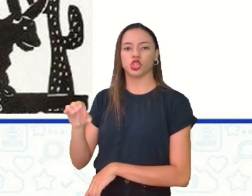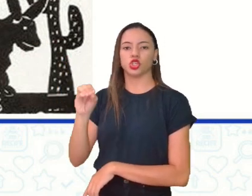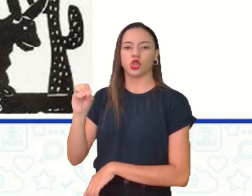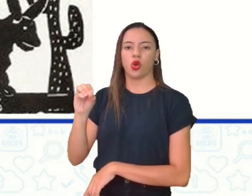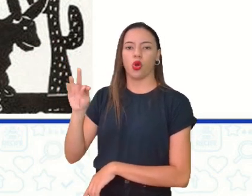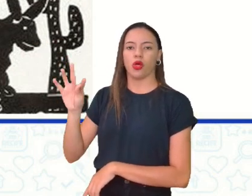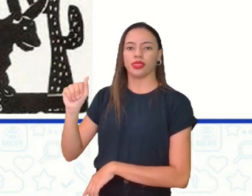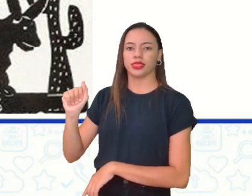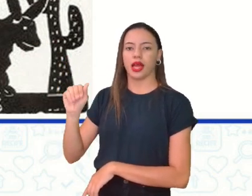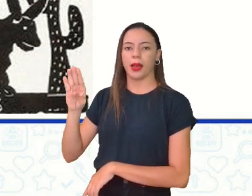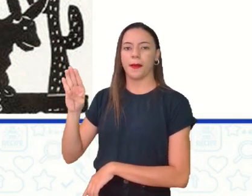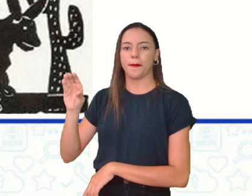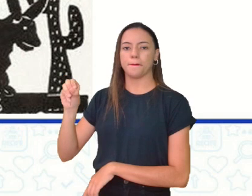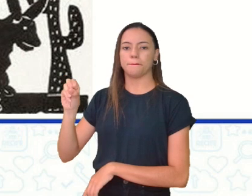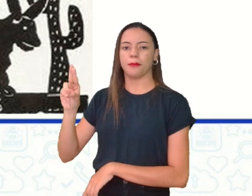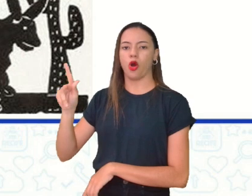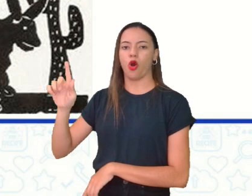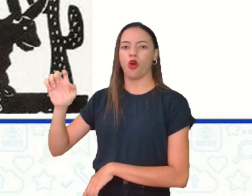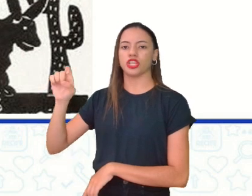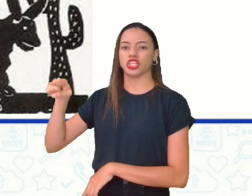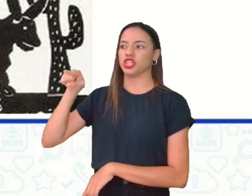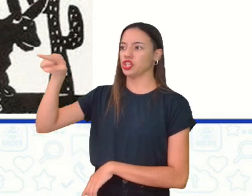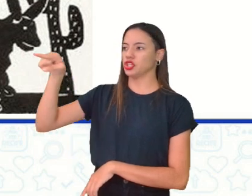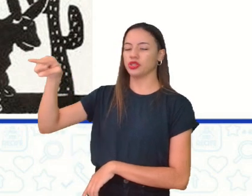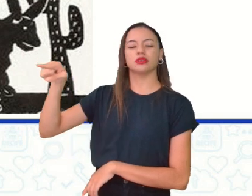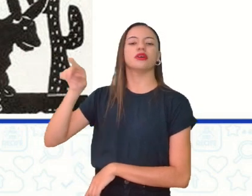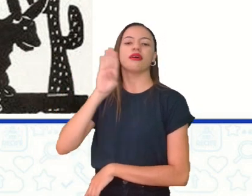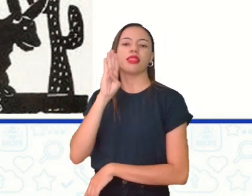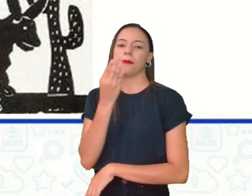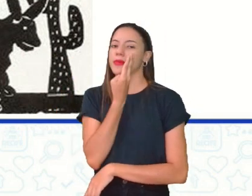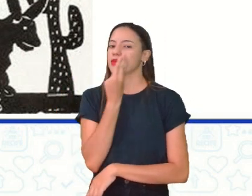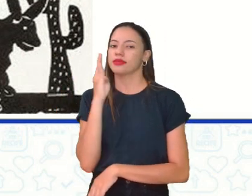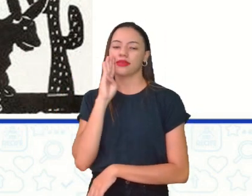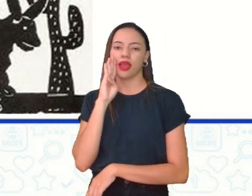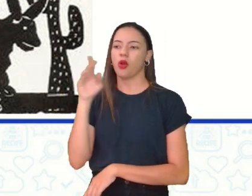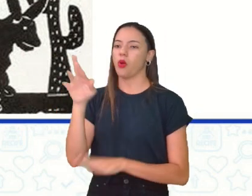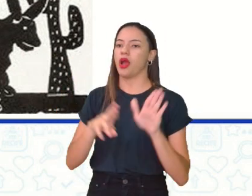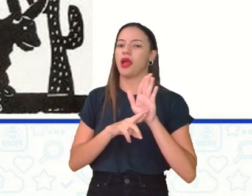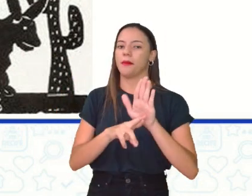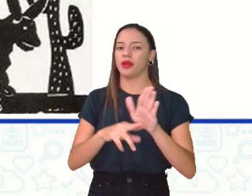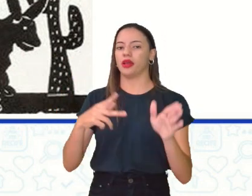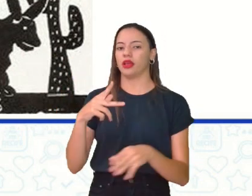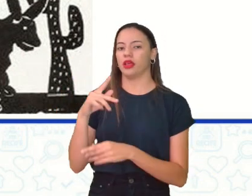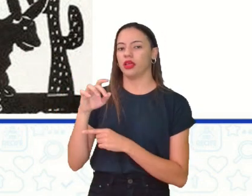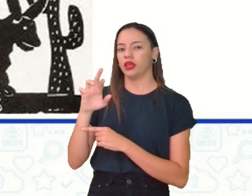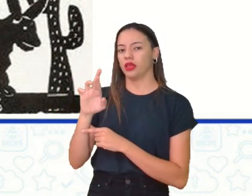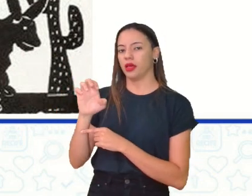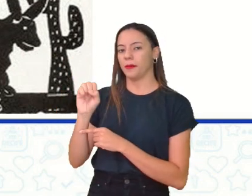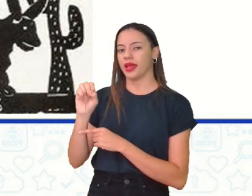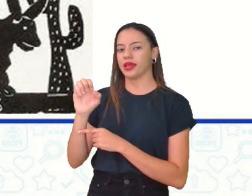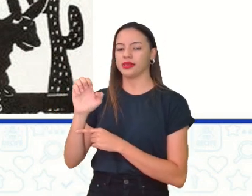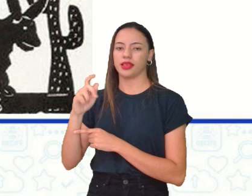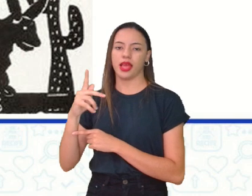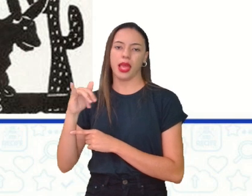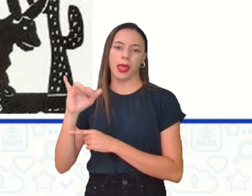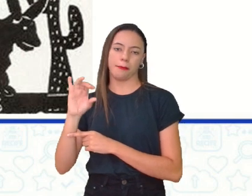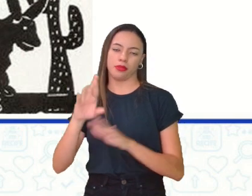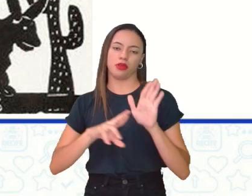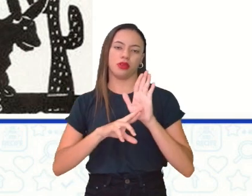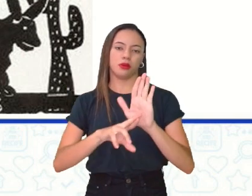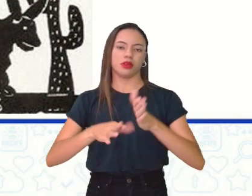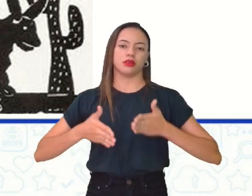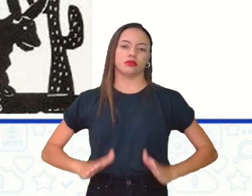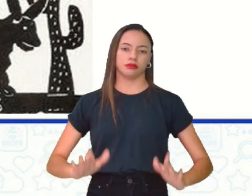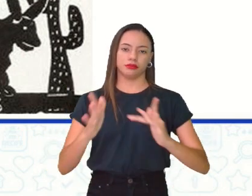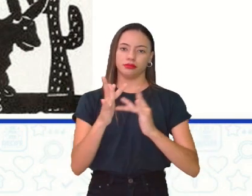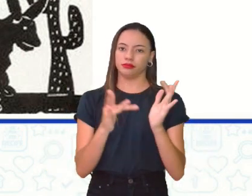lá de Bezerros. E aí ele representando também o presépio, representando o nascimento de Jesus. E eu vou